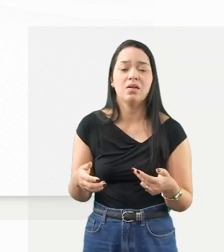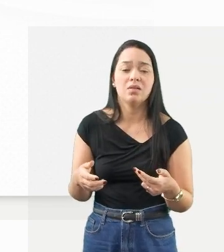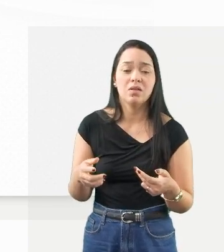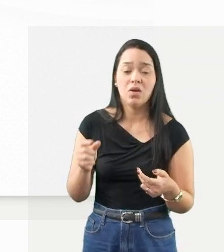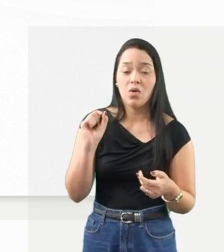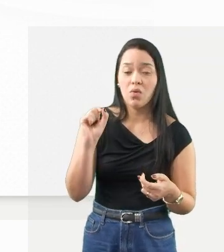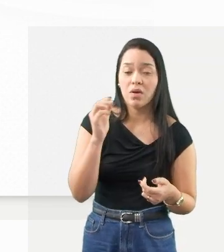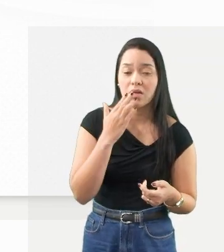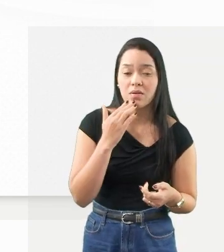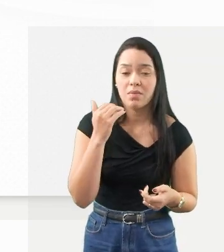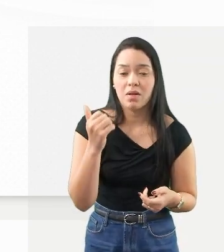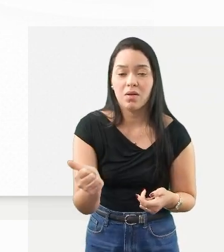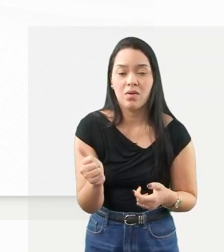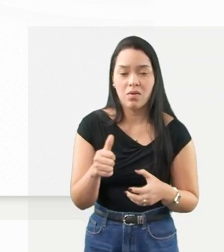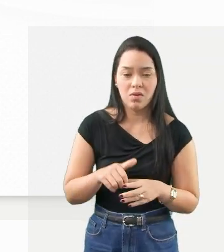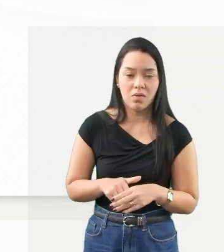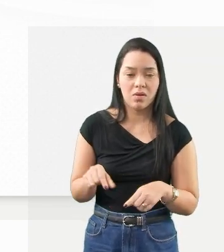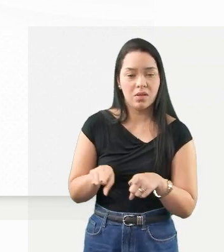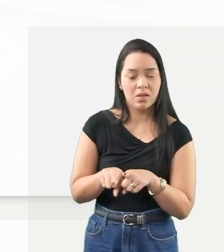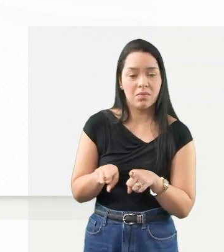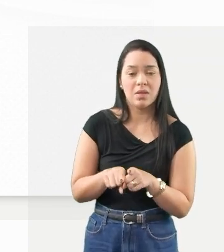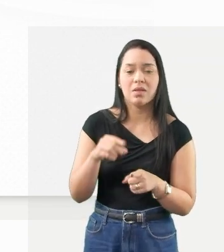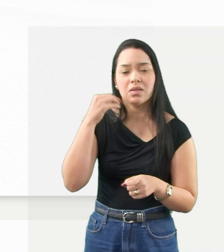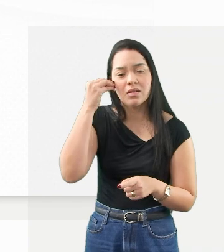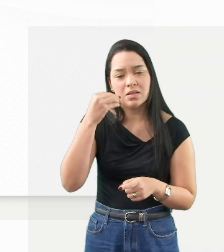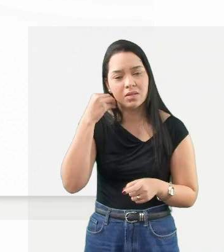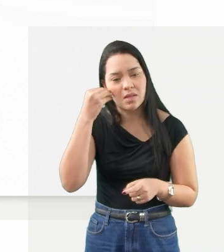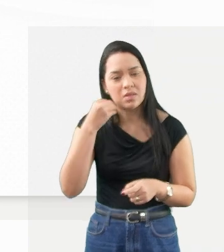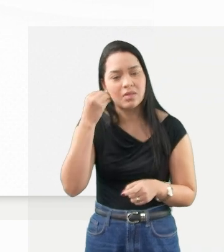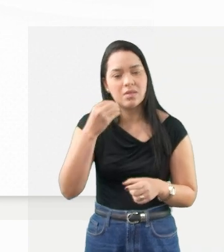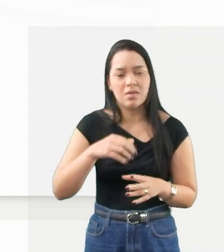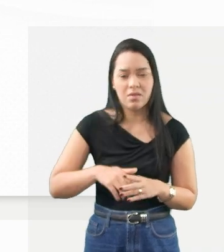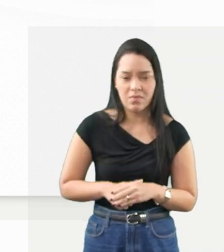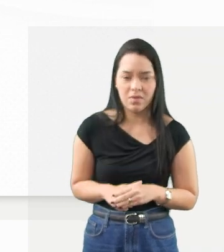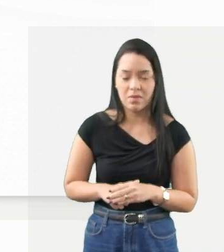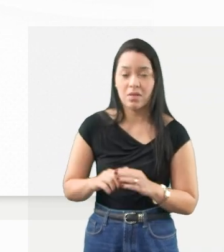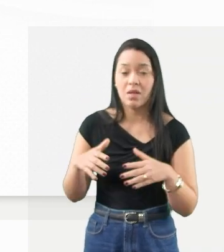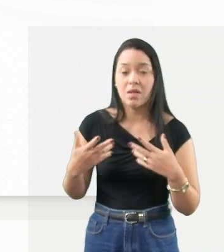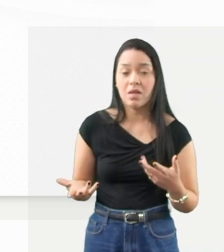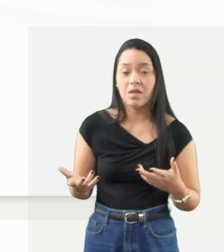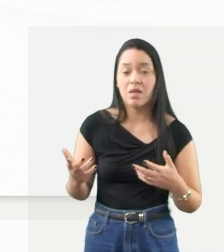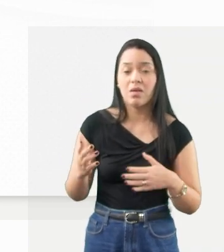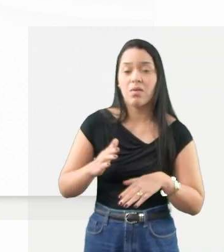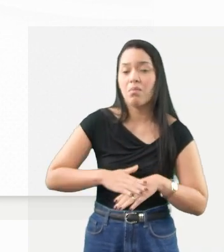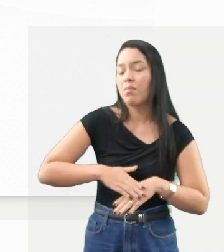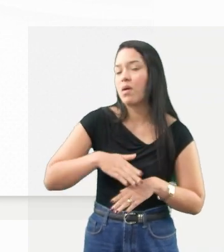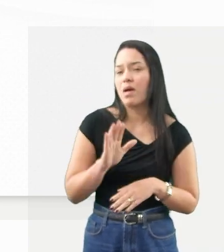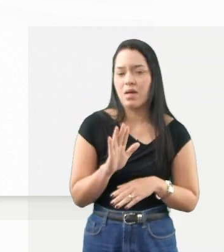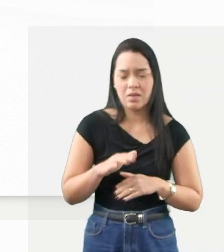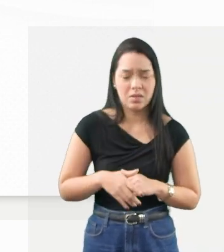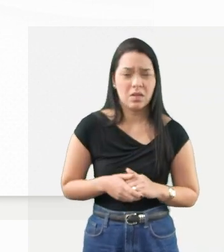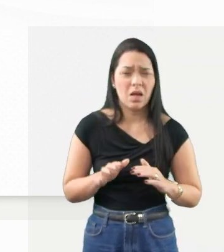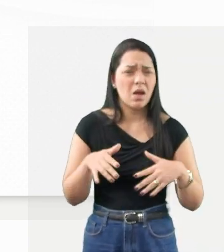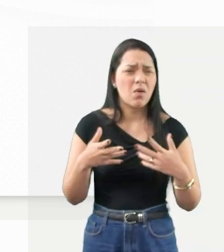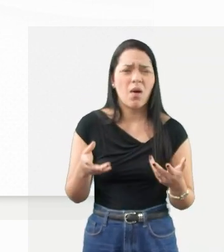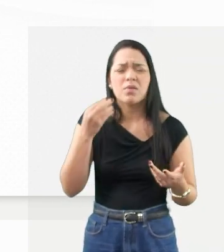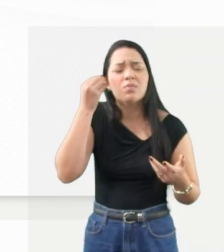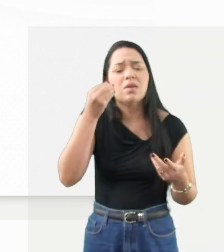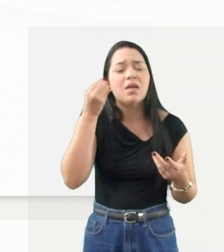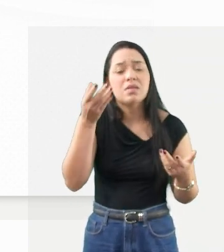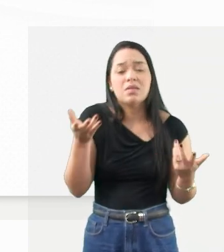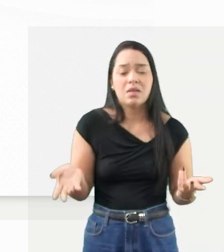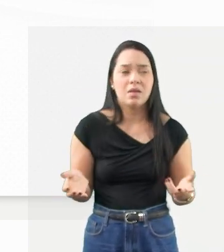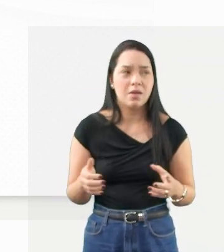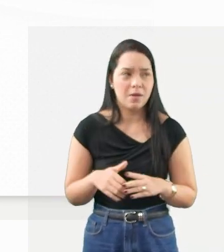há de melhor e vive experiências inesquecíveis. E o que é que está de mais destacado? Que experiências inesquecíveis são